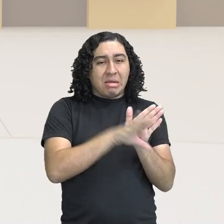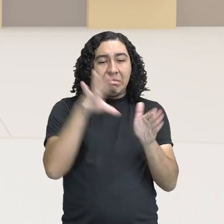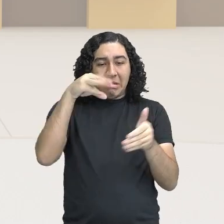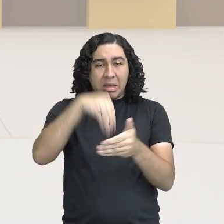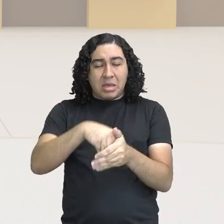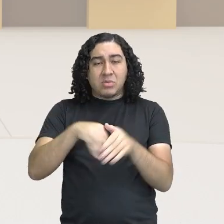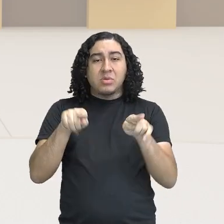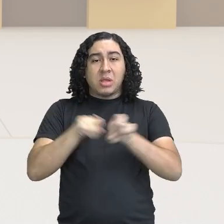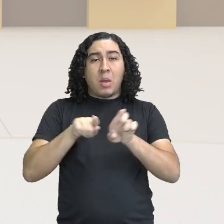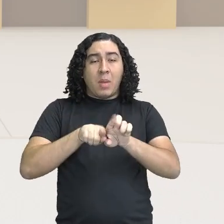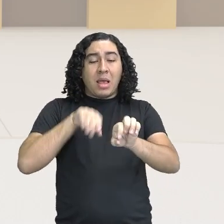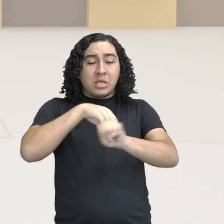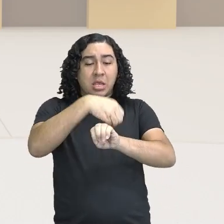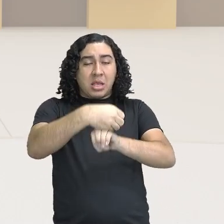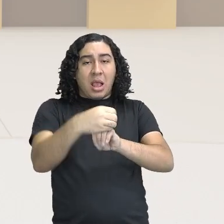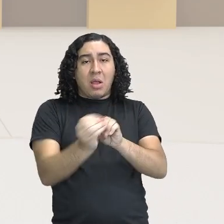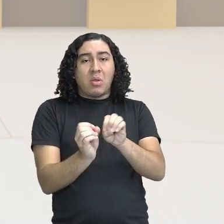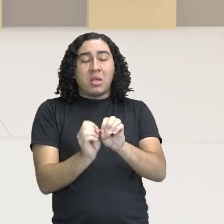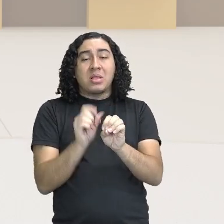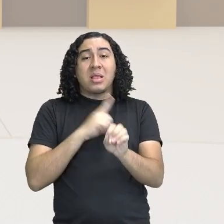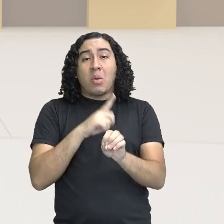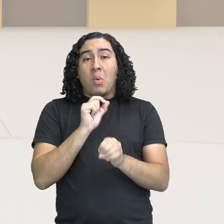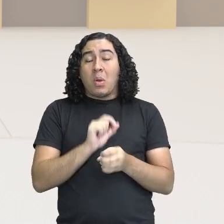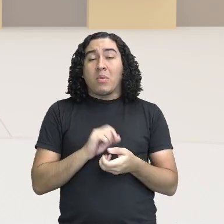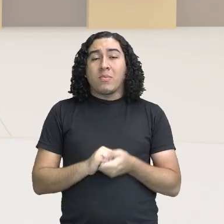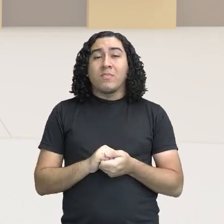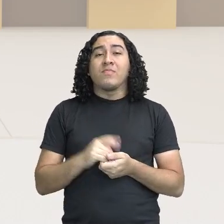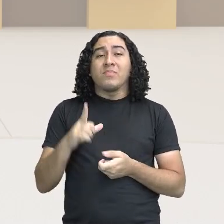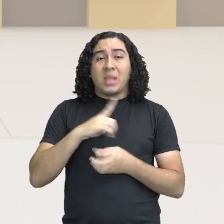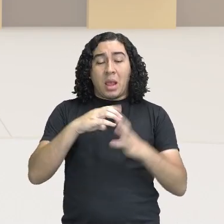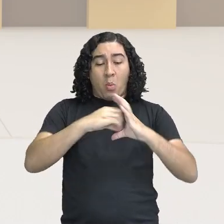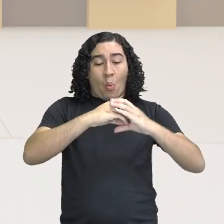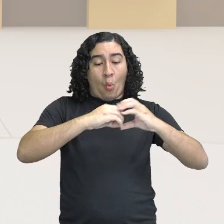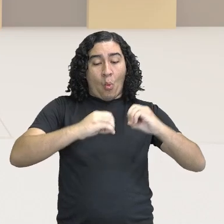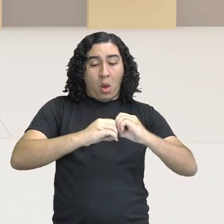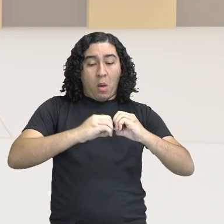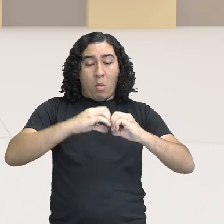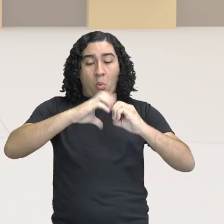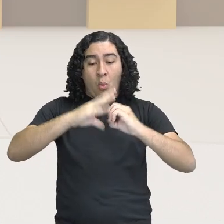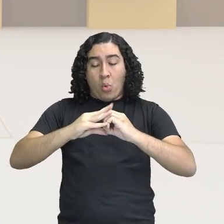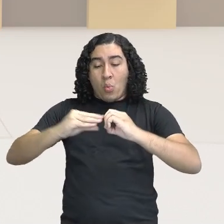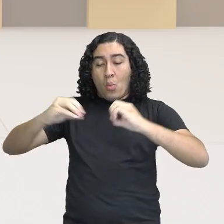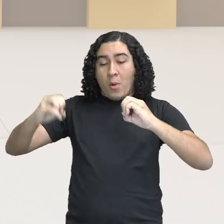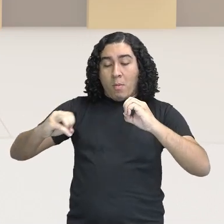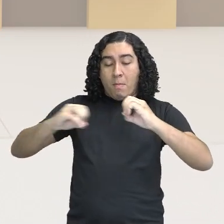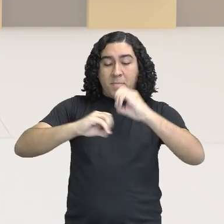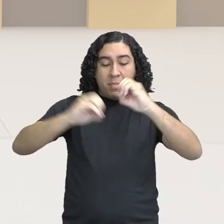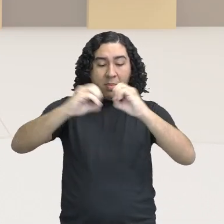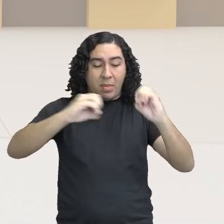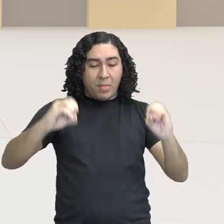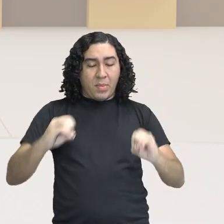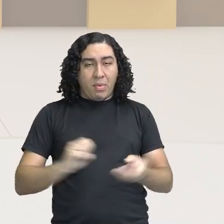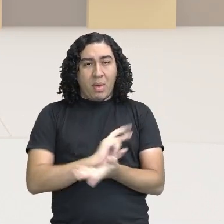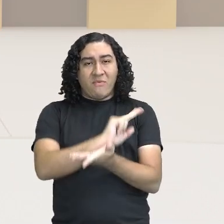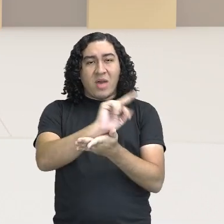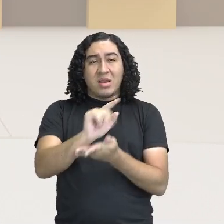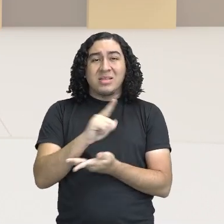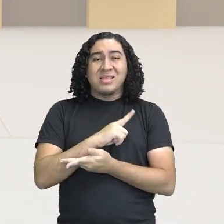né, os micro-organismos vão consumir bastante, vão se multiplicar. E aí eles criam uma camada verde ali no